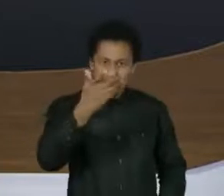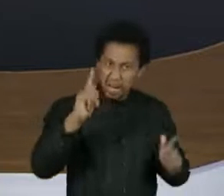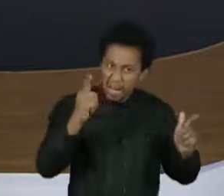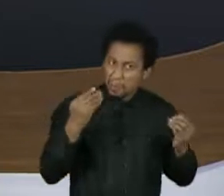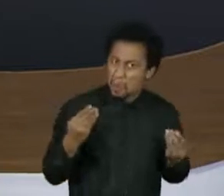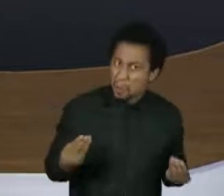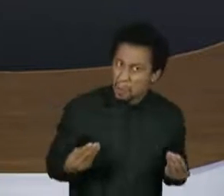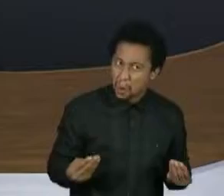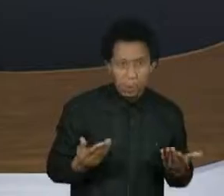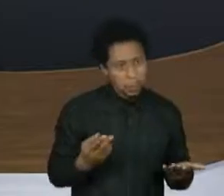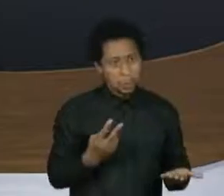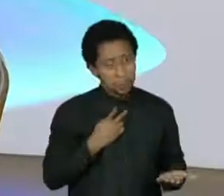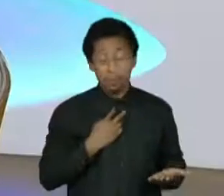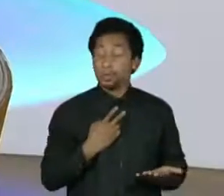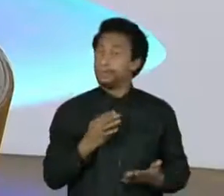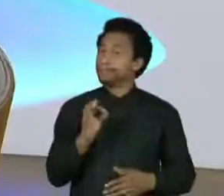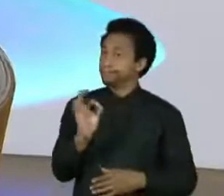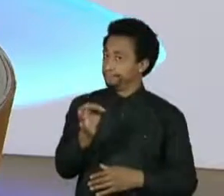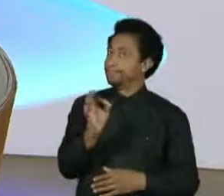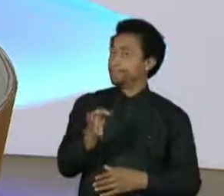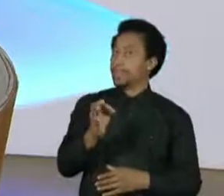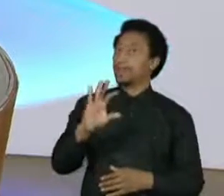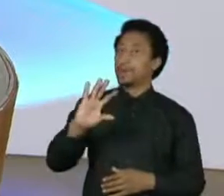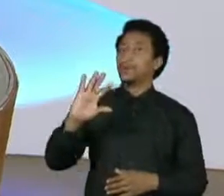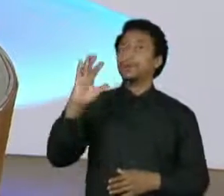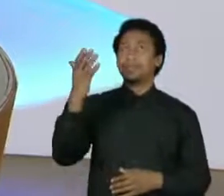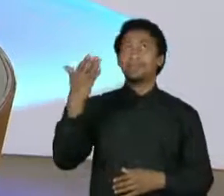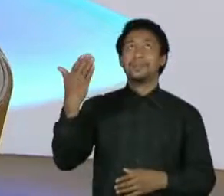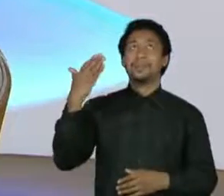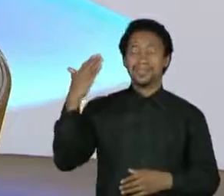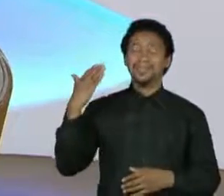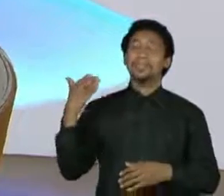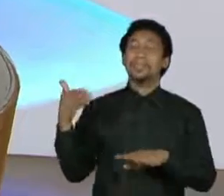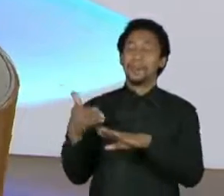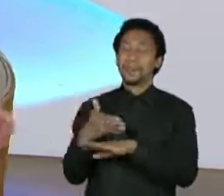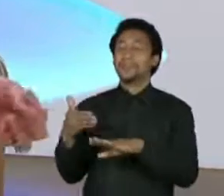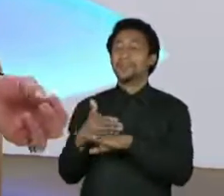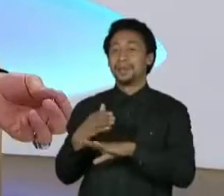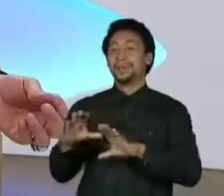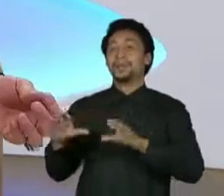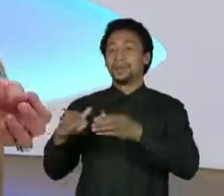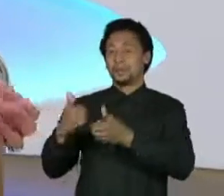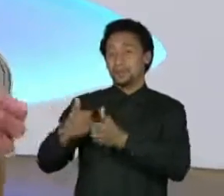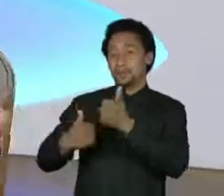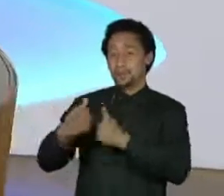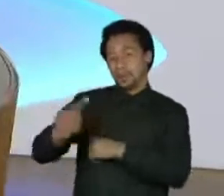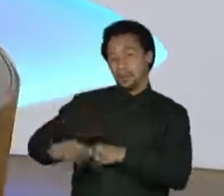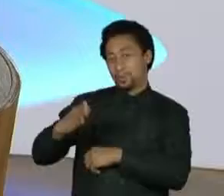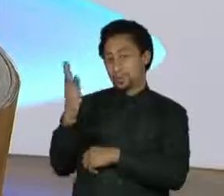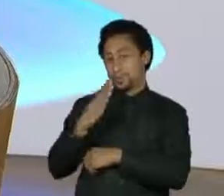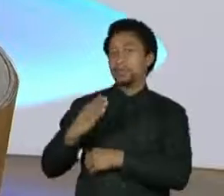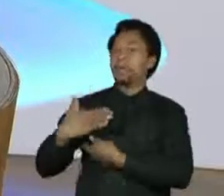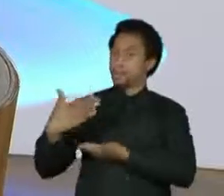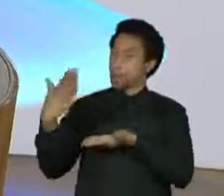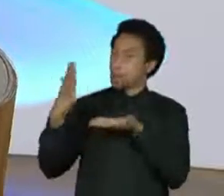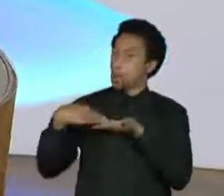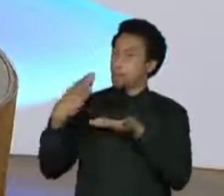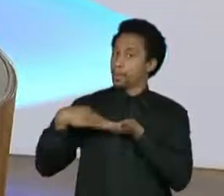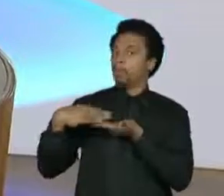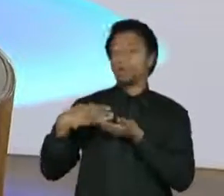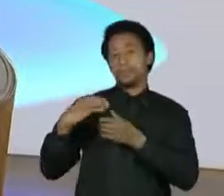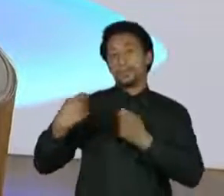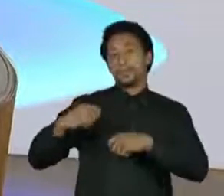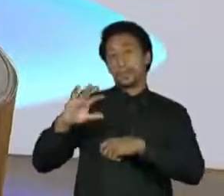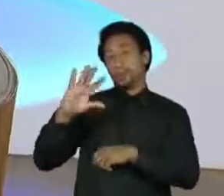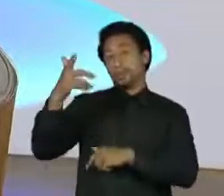com a imprensa. Sim, isso aí foi na seleção brasileira. Realmente ele veio me cobrar, que eu tinha que resolver o problema. Cara,